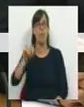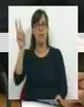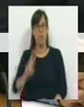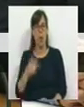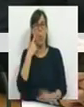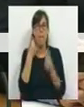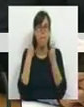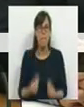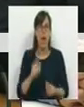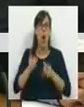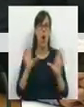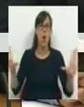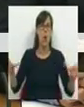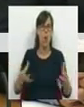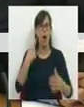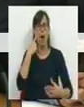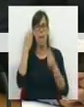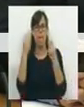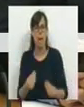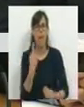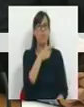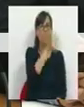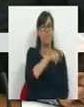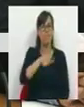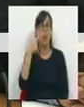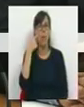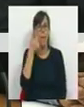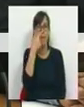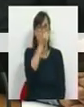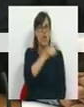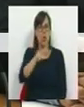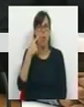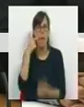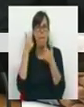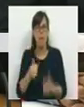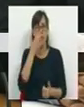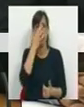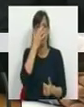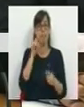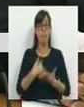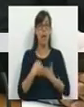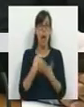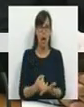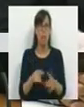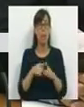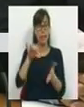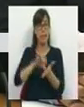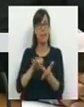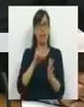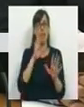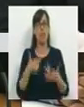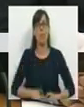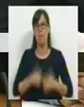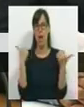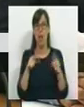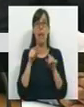que conhecem bem a comunidade, que conhecem individualmente essa comunidade e que este apoio a esses centros poderá ser a